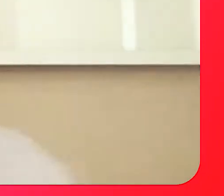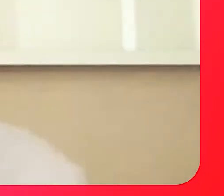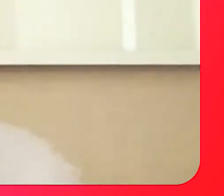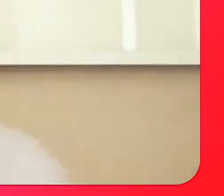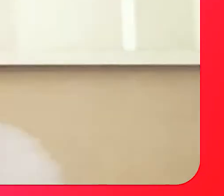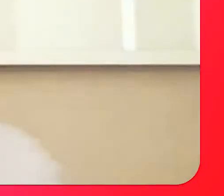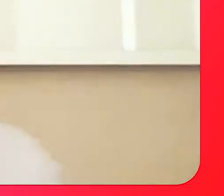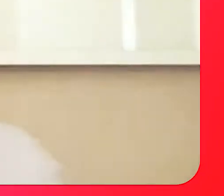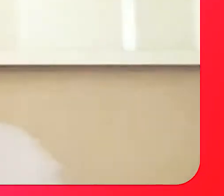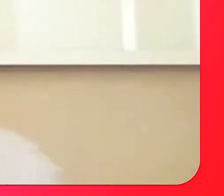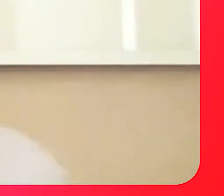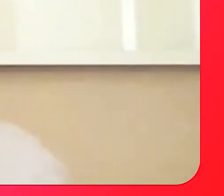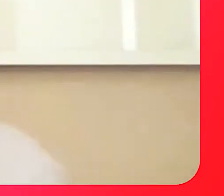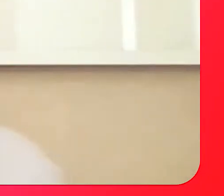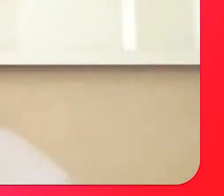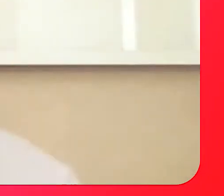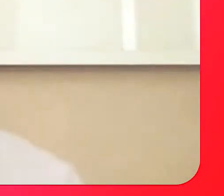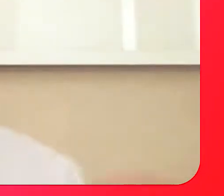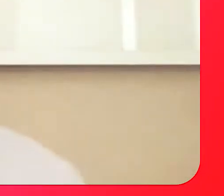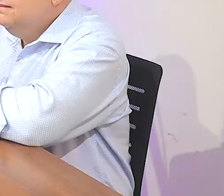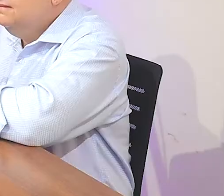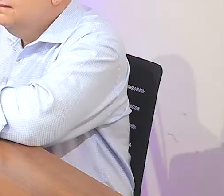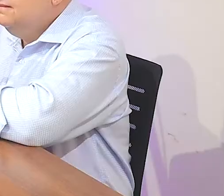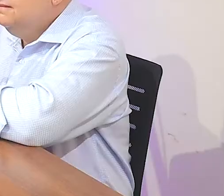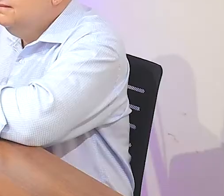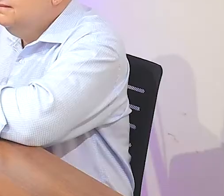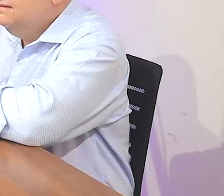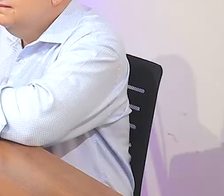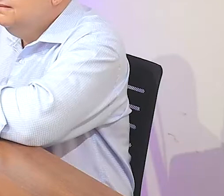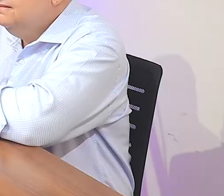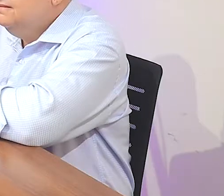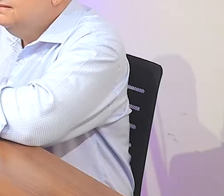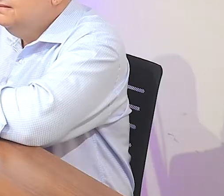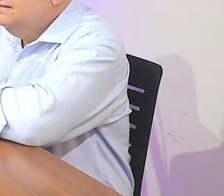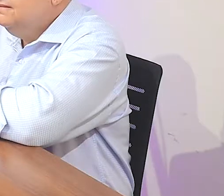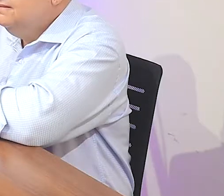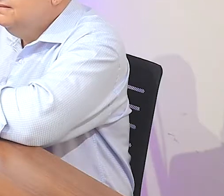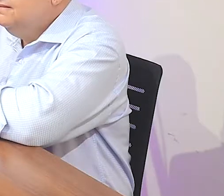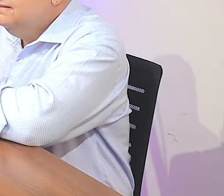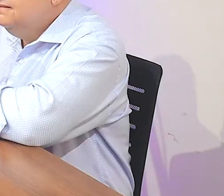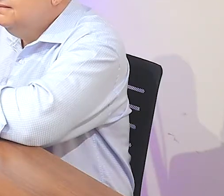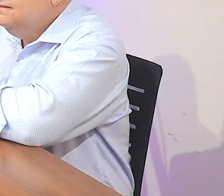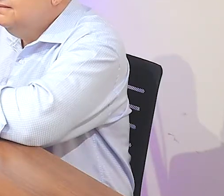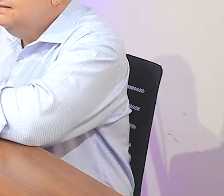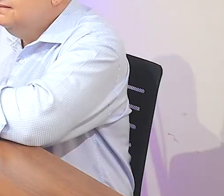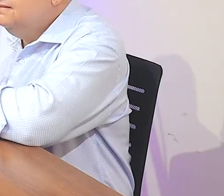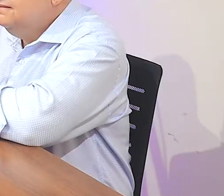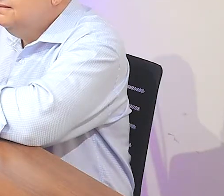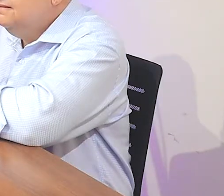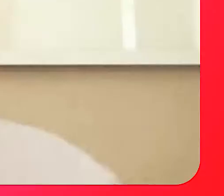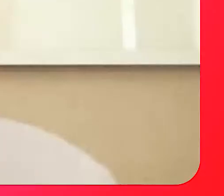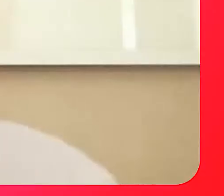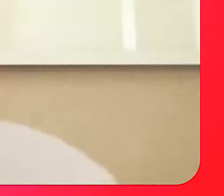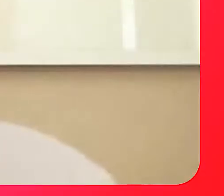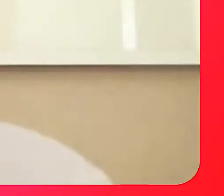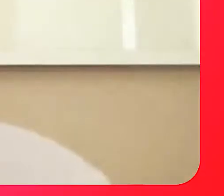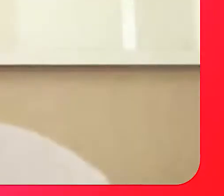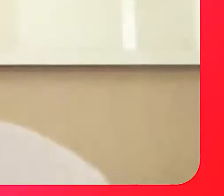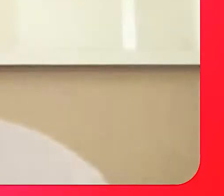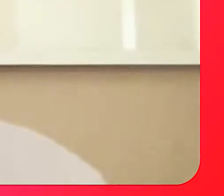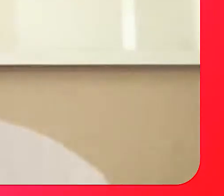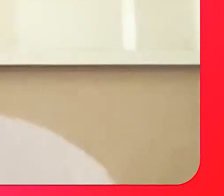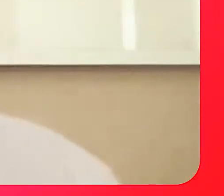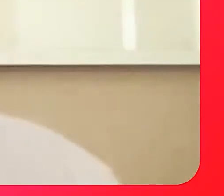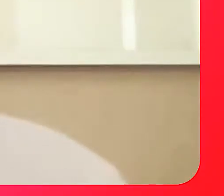querer escrever, e que a gente querer dividir uma escrita, etc., fatalmente a gente quer escrever cada vez